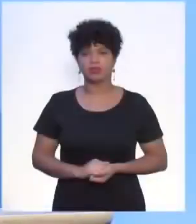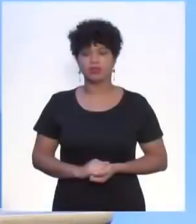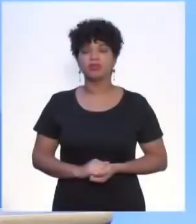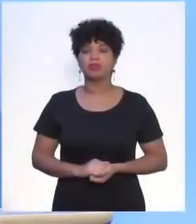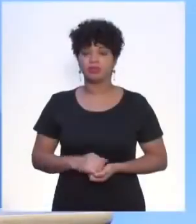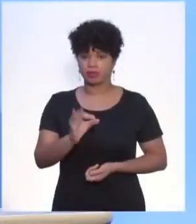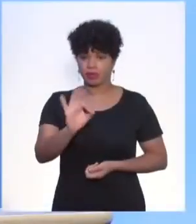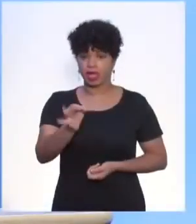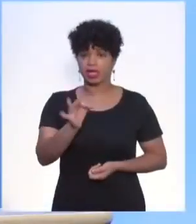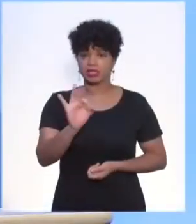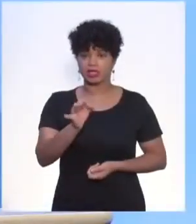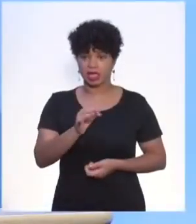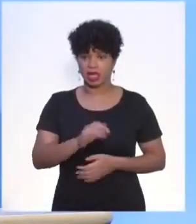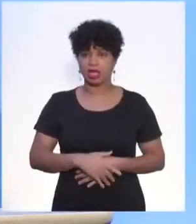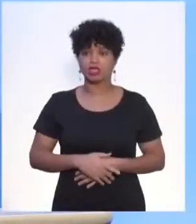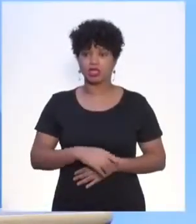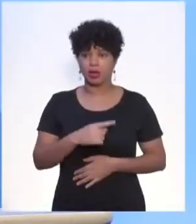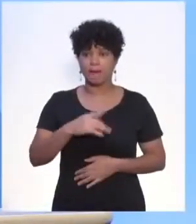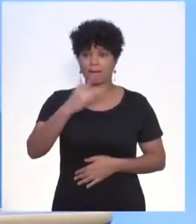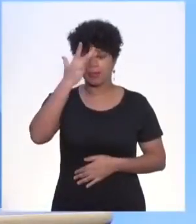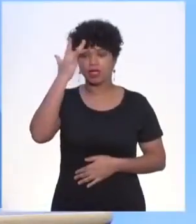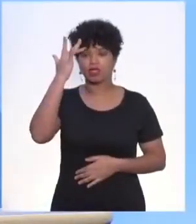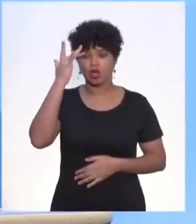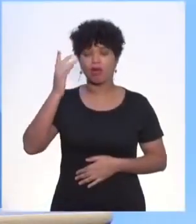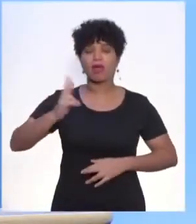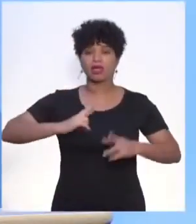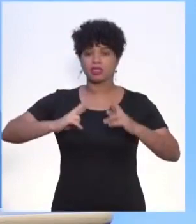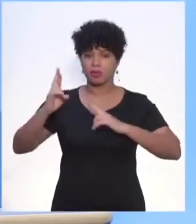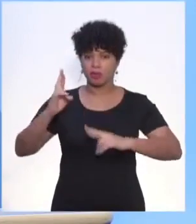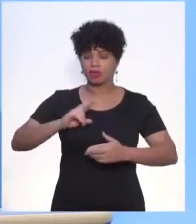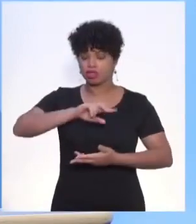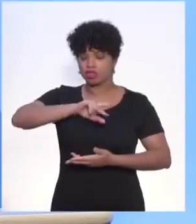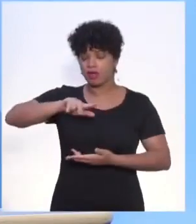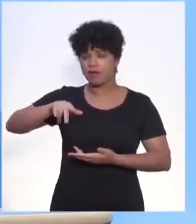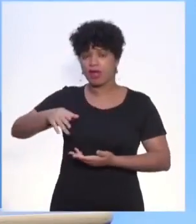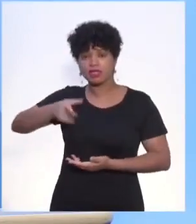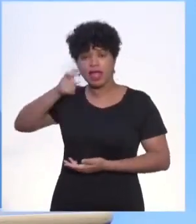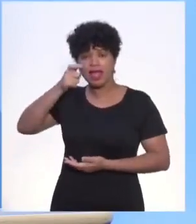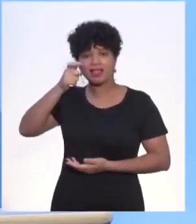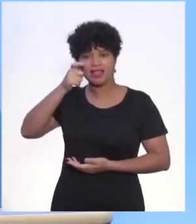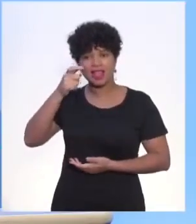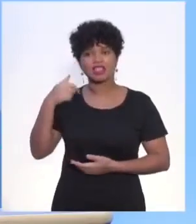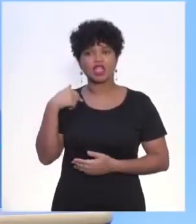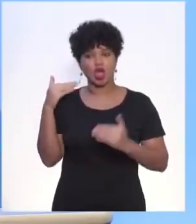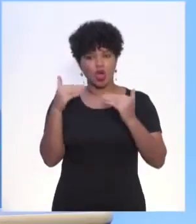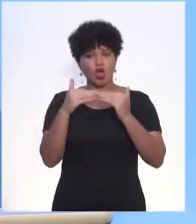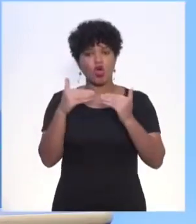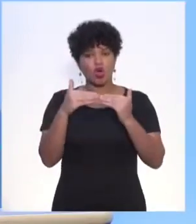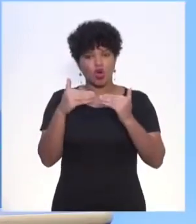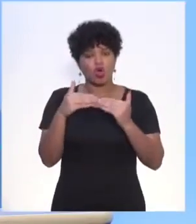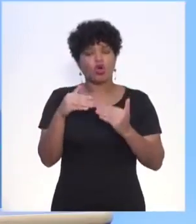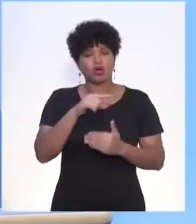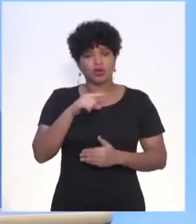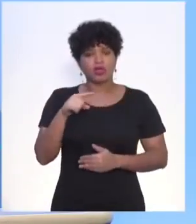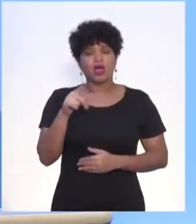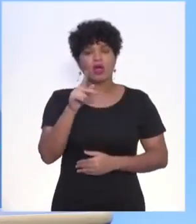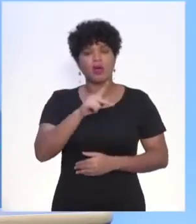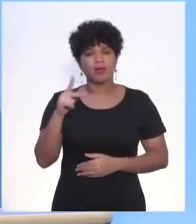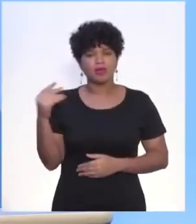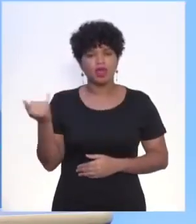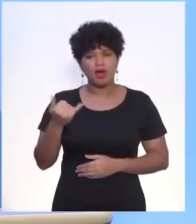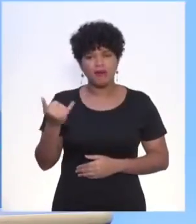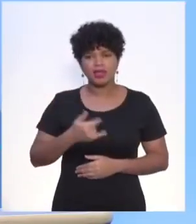É isso aí, Osmar. E o pessoal está respondendo muita coisa interessante aqui, né? Estou até concordando aí com o professor que disse assim,